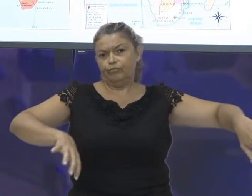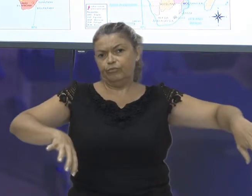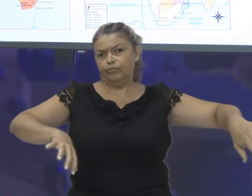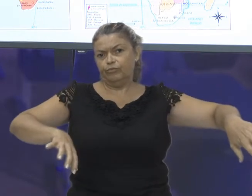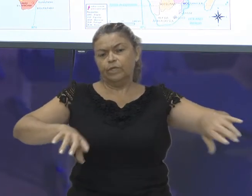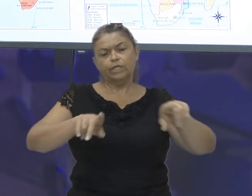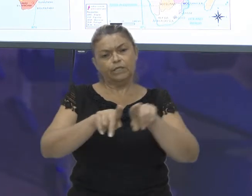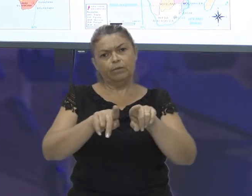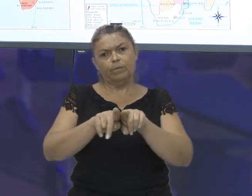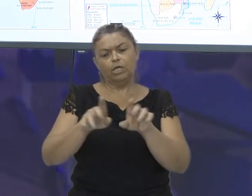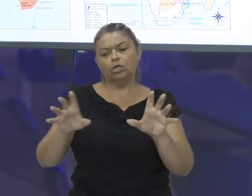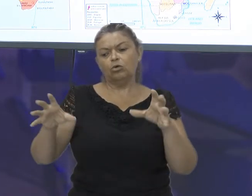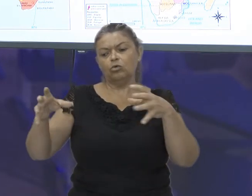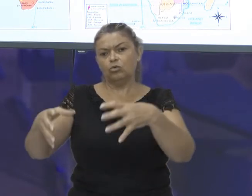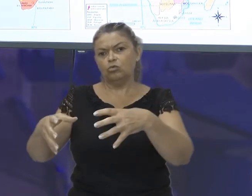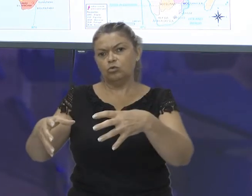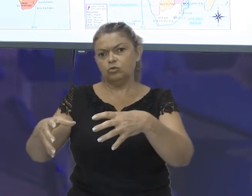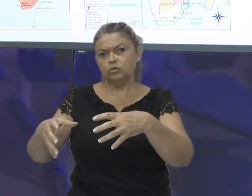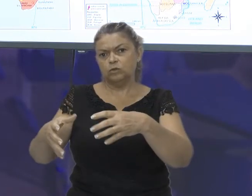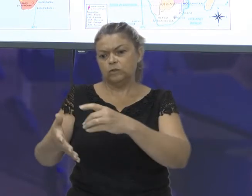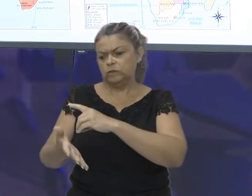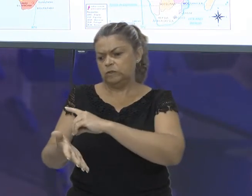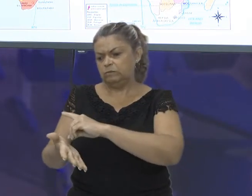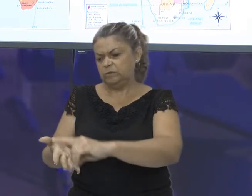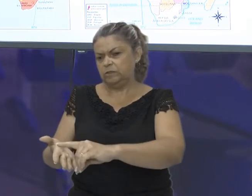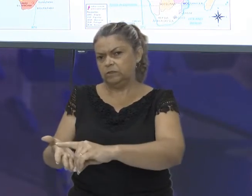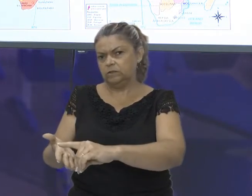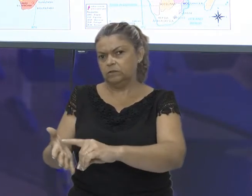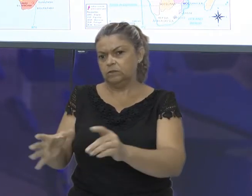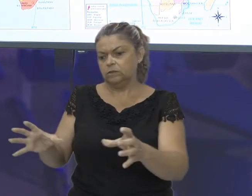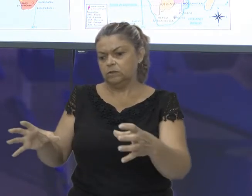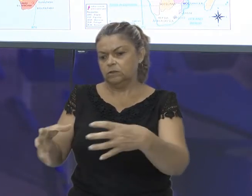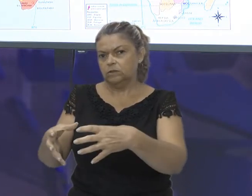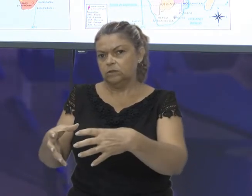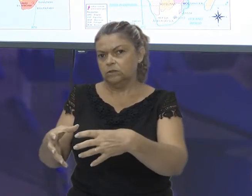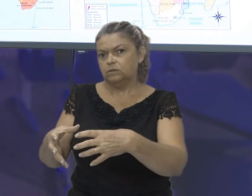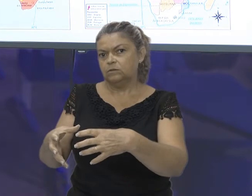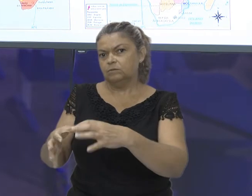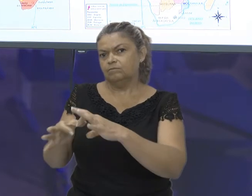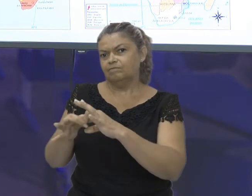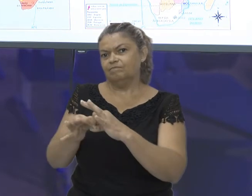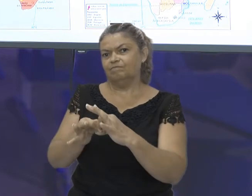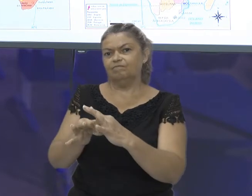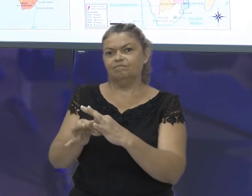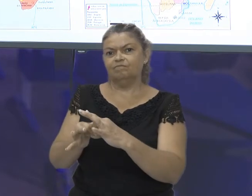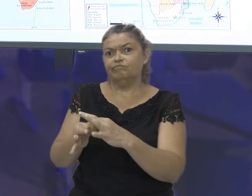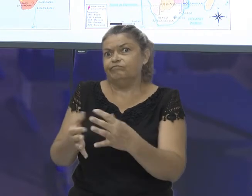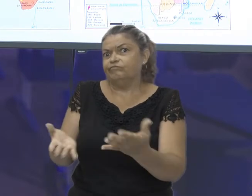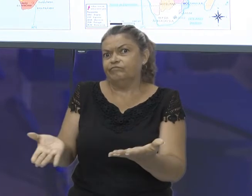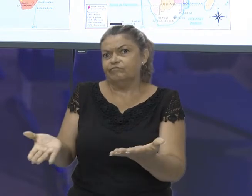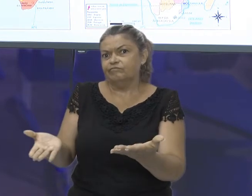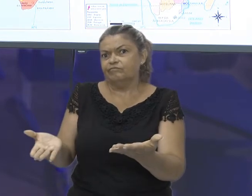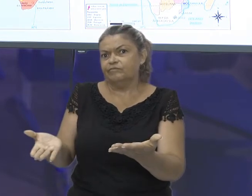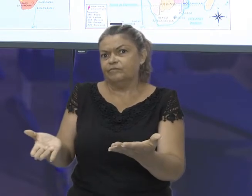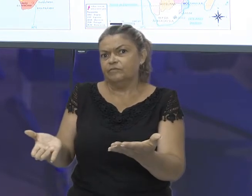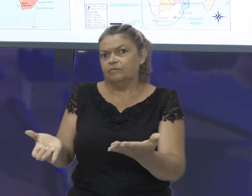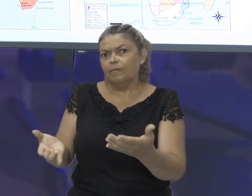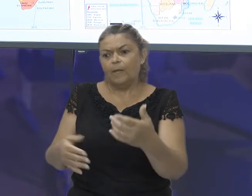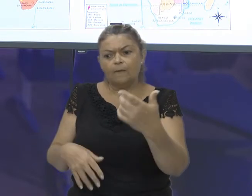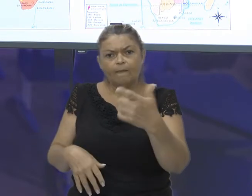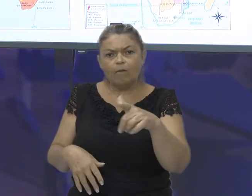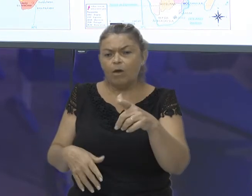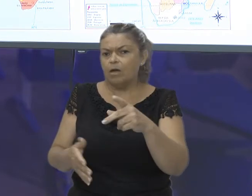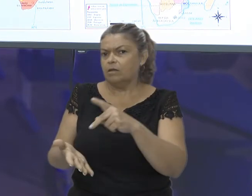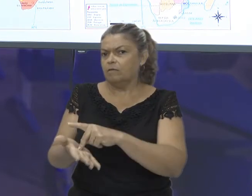e grupos inimigos foram unidos em um território que, na verdade, não